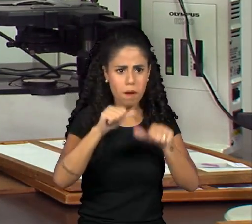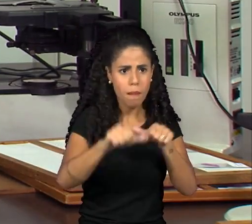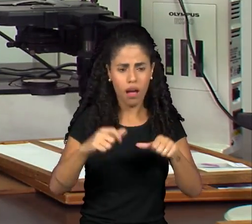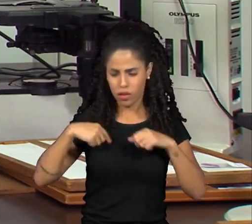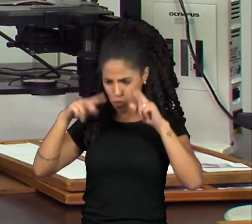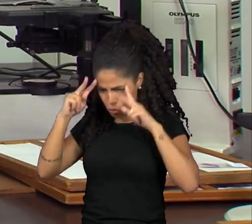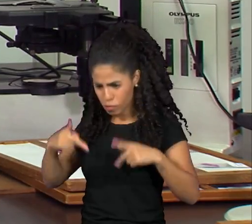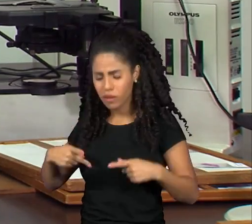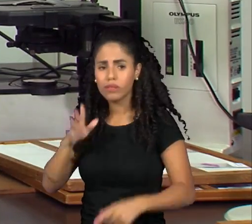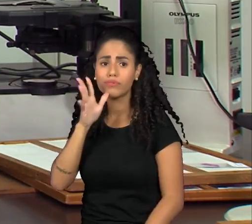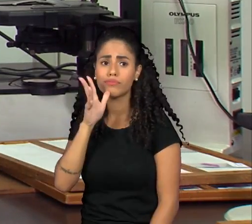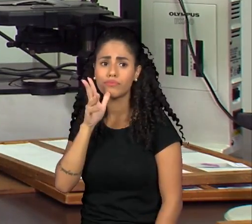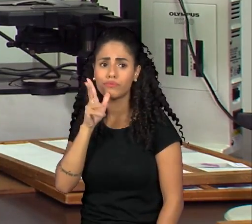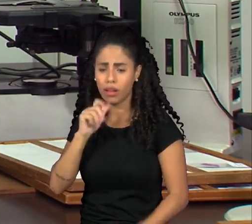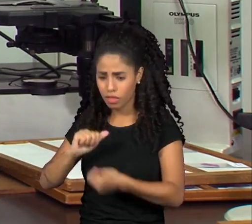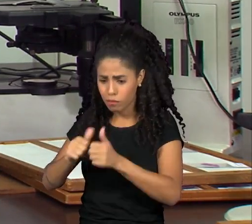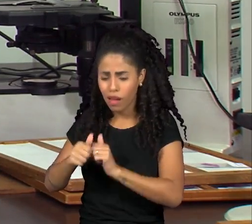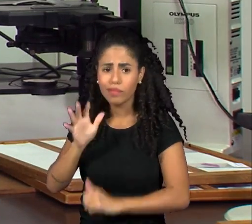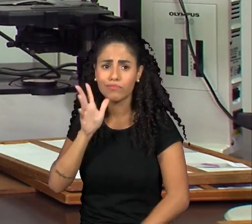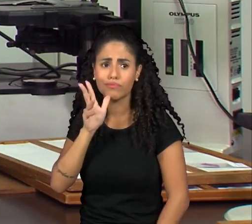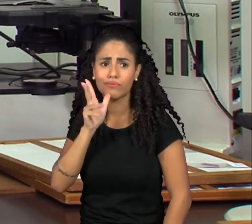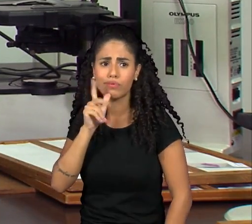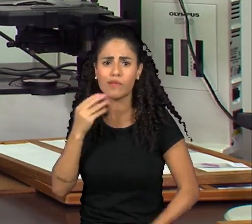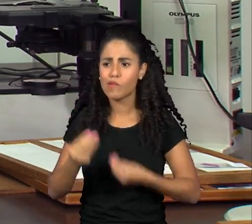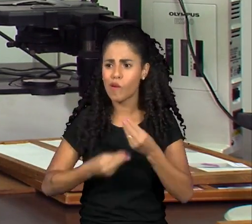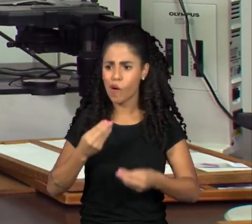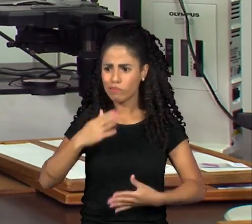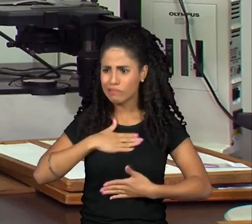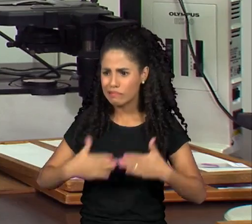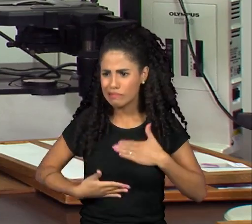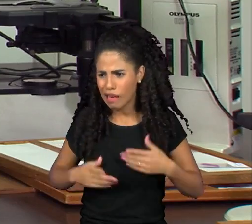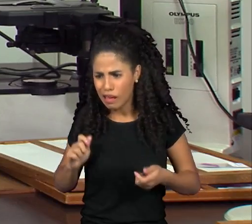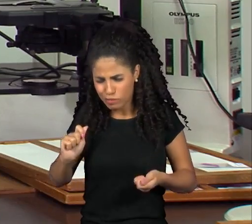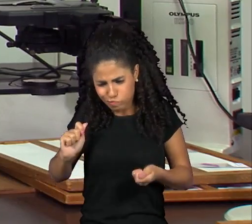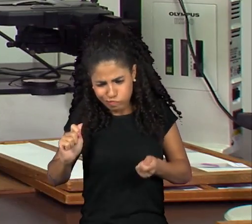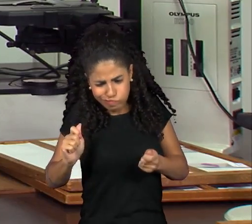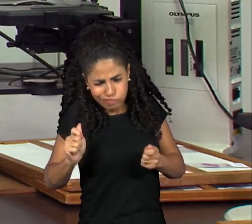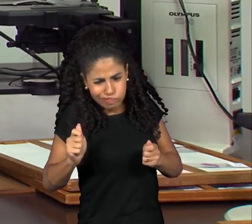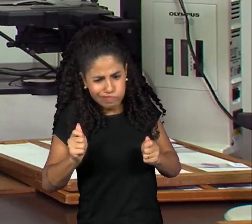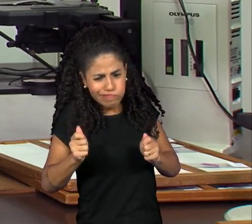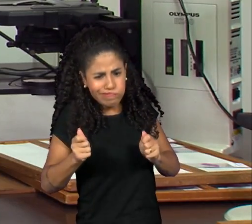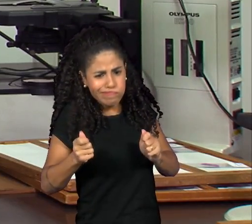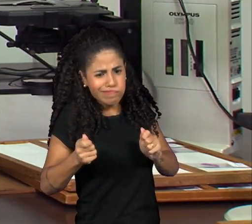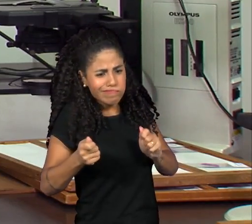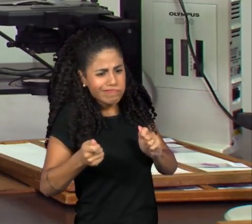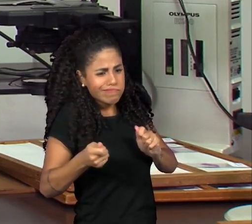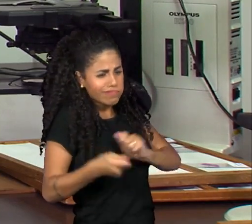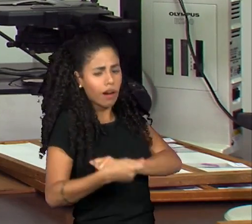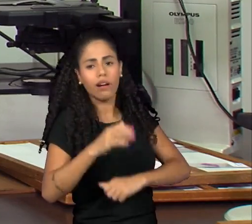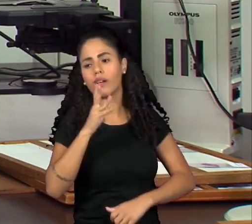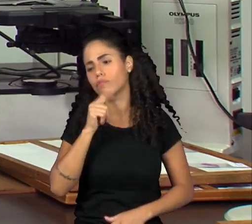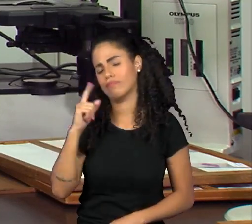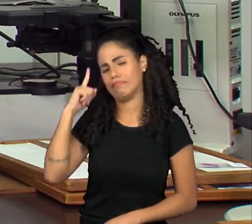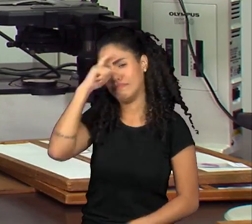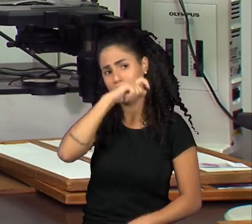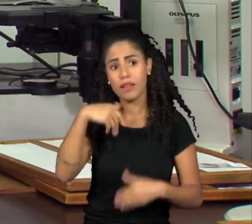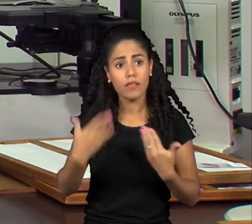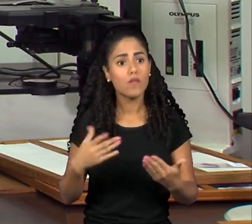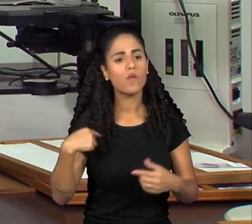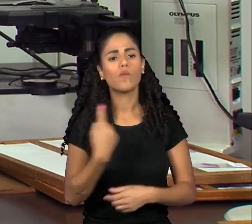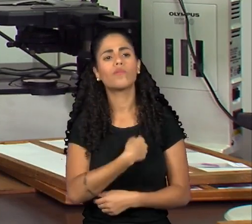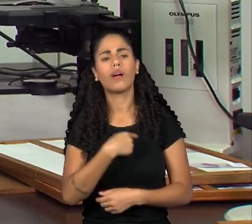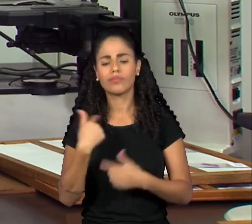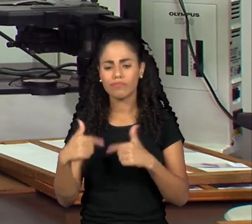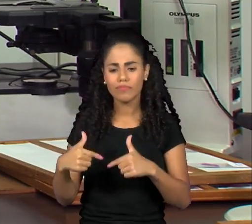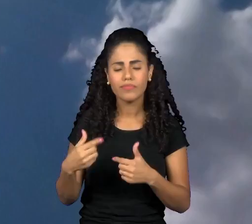injustiça social. Quanto que nós vamos considerar as políticas públicas visando commodities ou quando que nós vamos